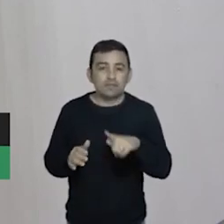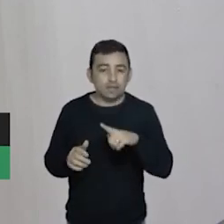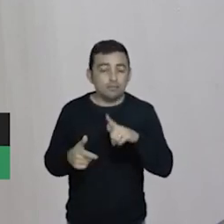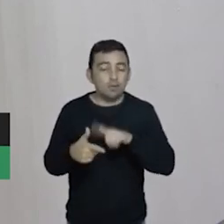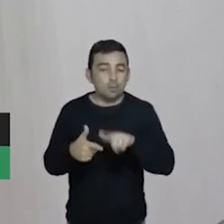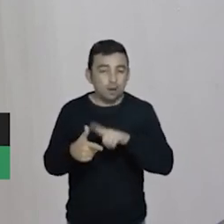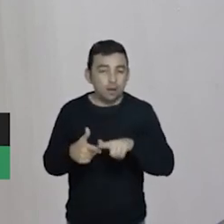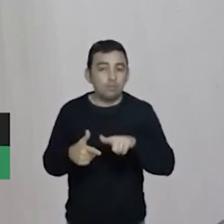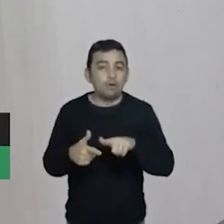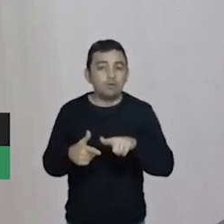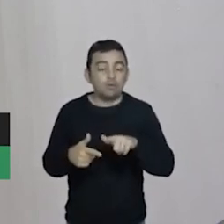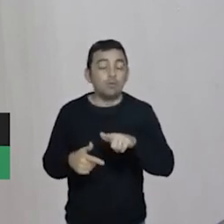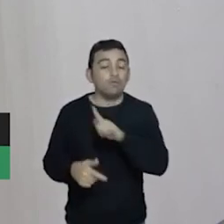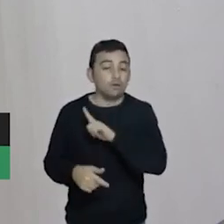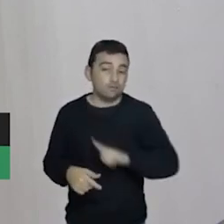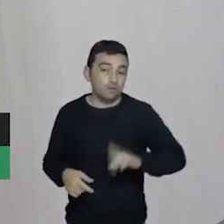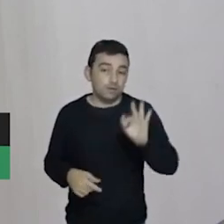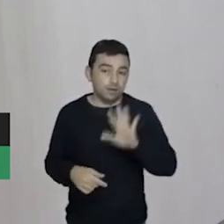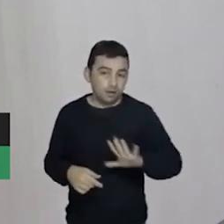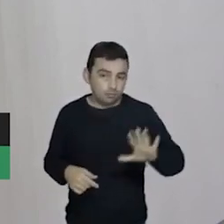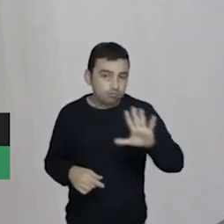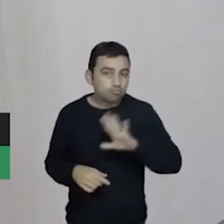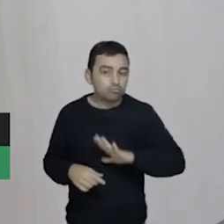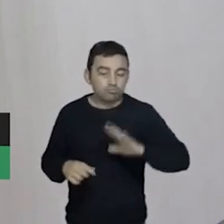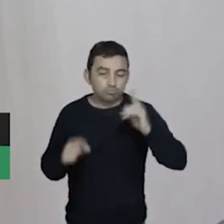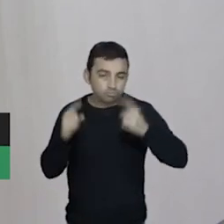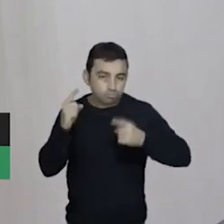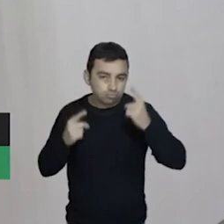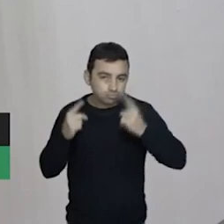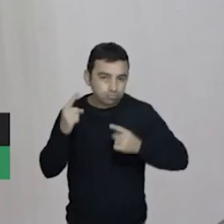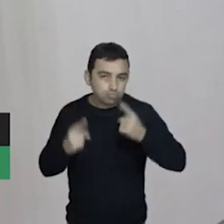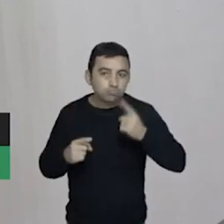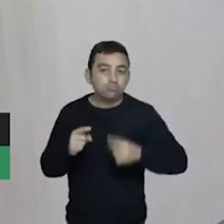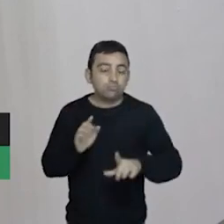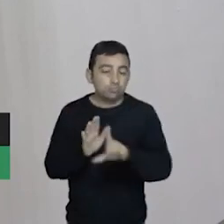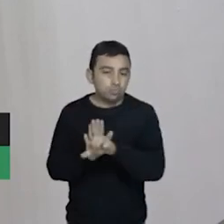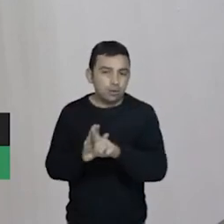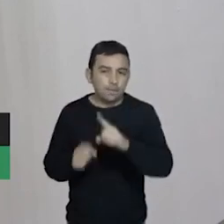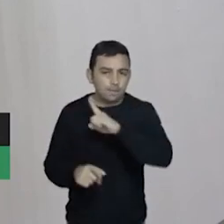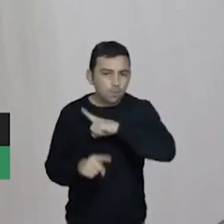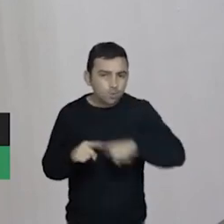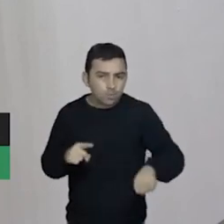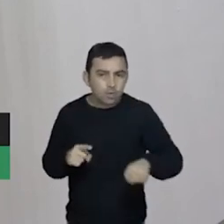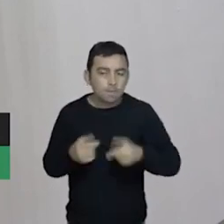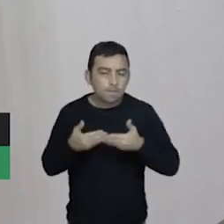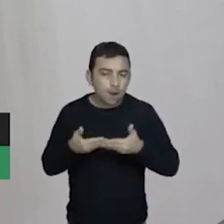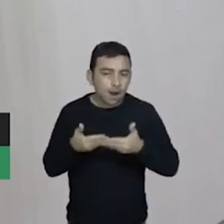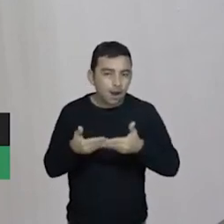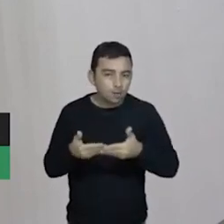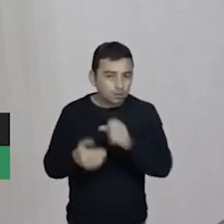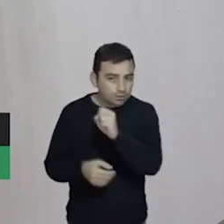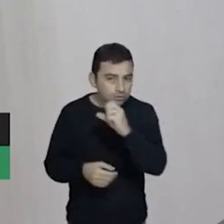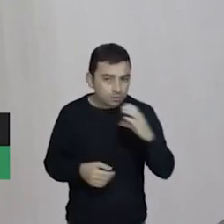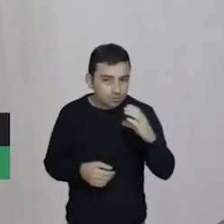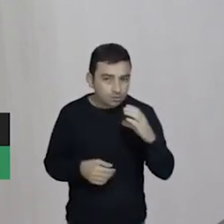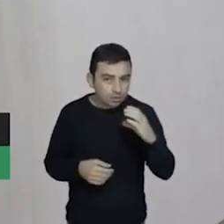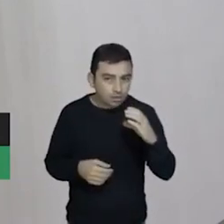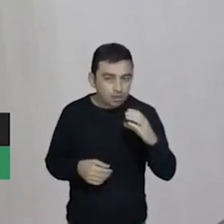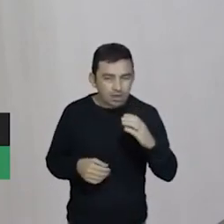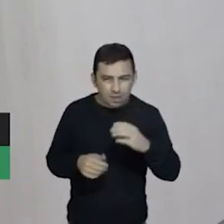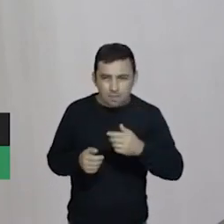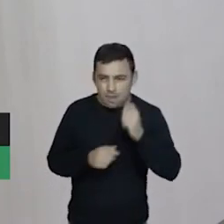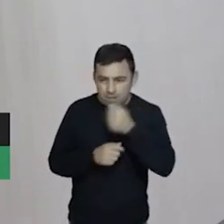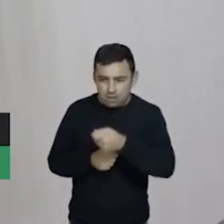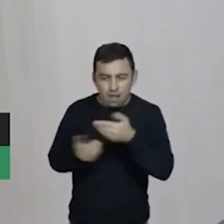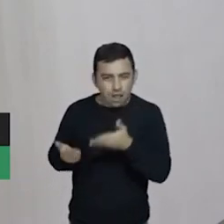para legislar sobre a matéria proibir os bascos os barcos catarinenses e pescar no